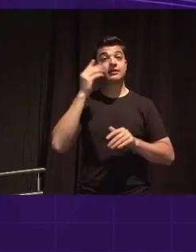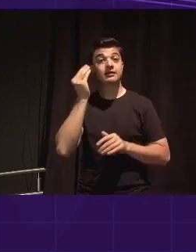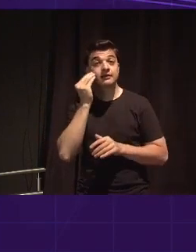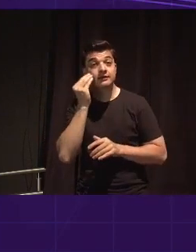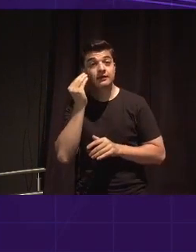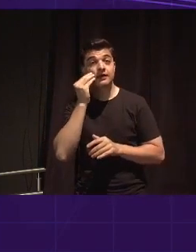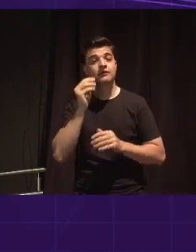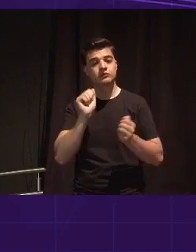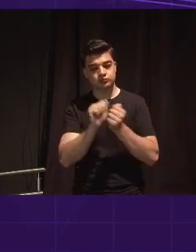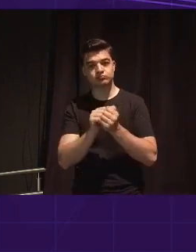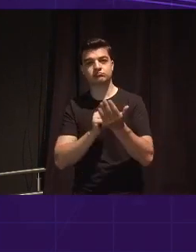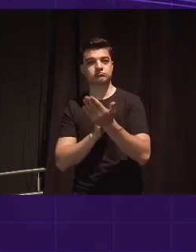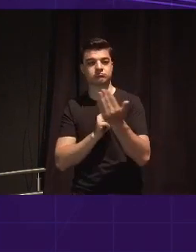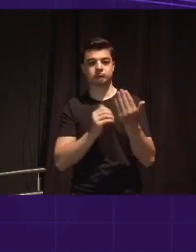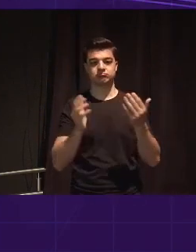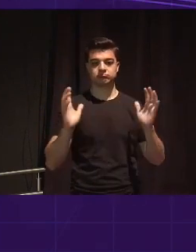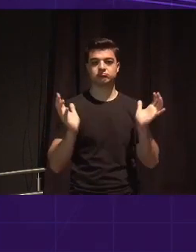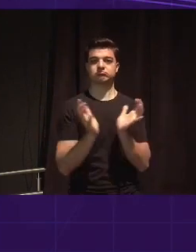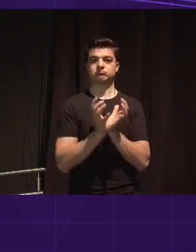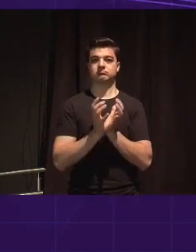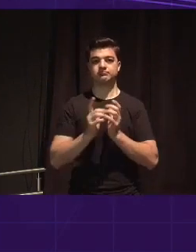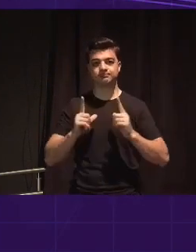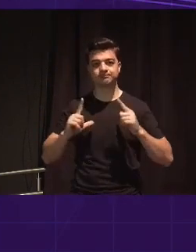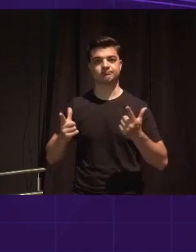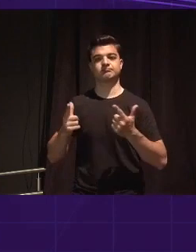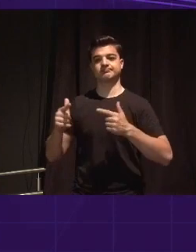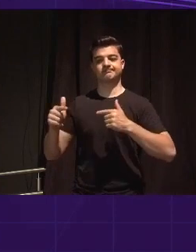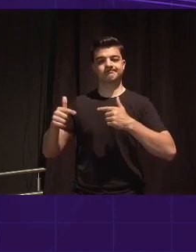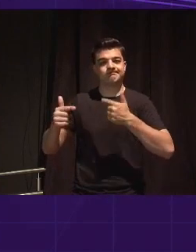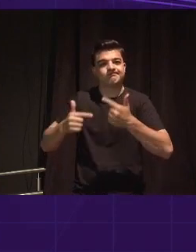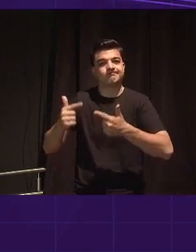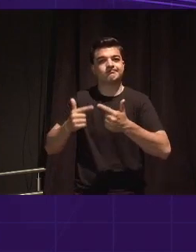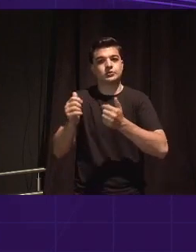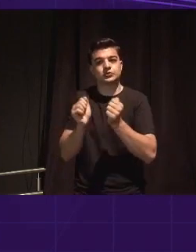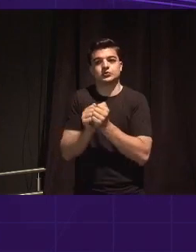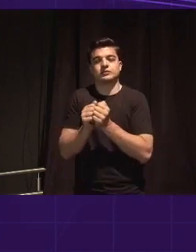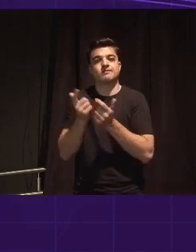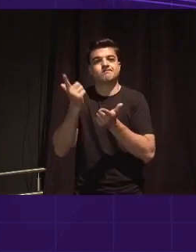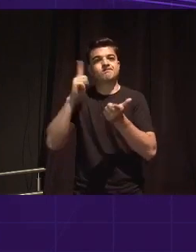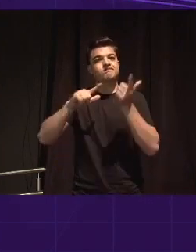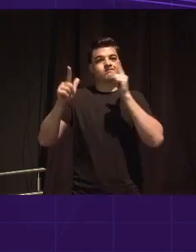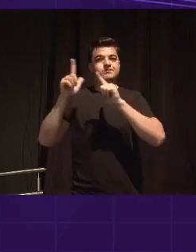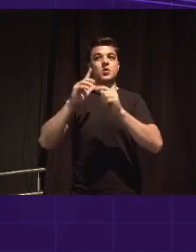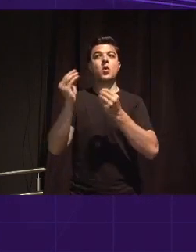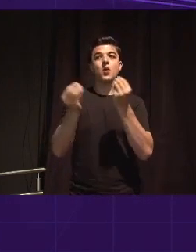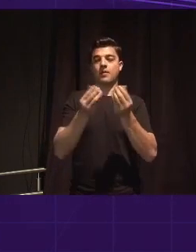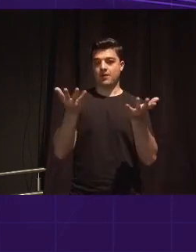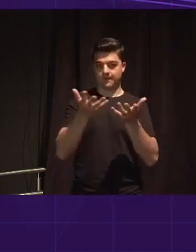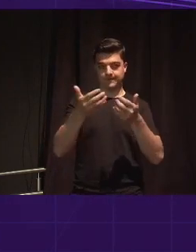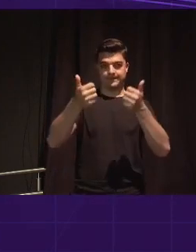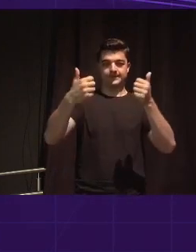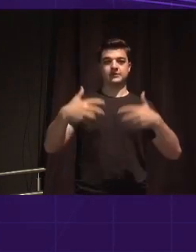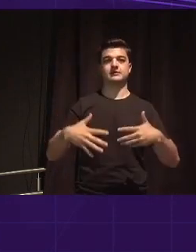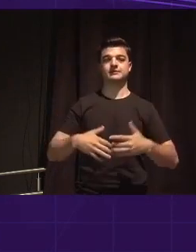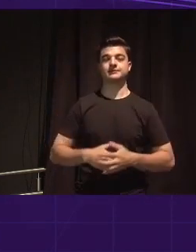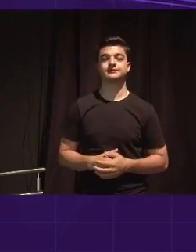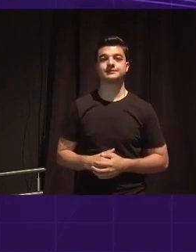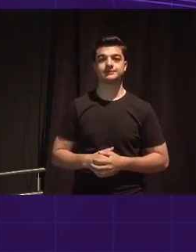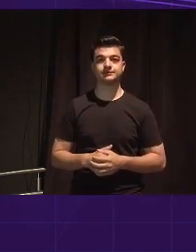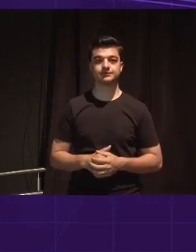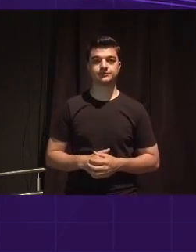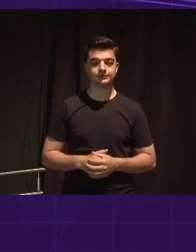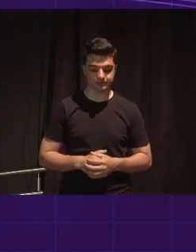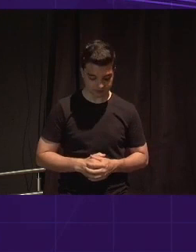isso junto? Porque parece que tem tudo a ver, né? E aí a gente vai contar um pouquinho como é que isso tem a ver aí agora. E